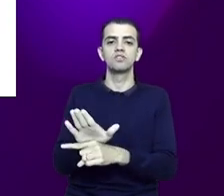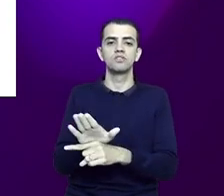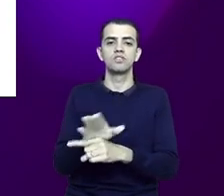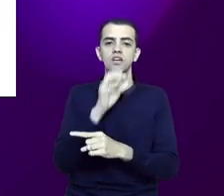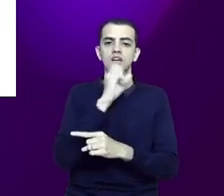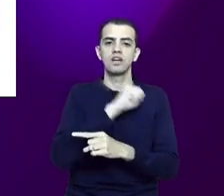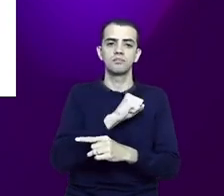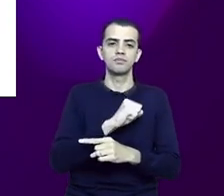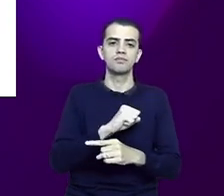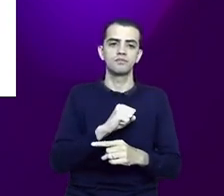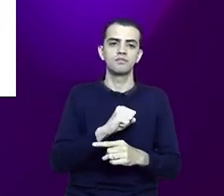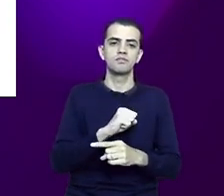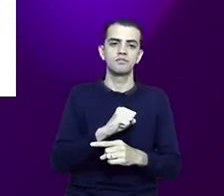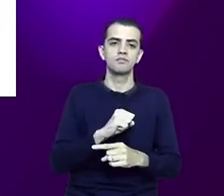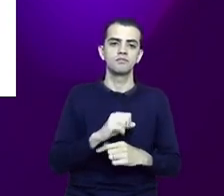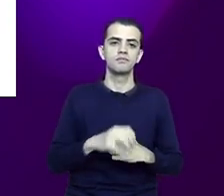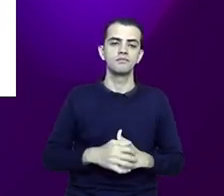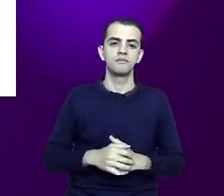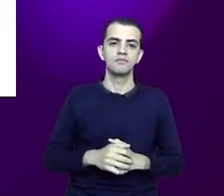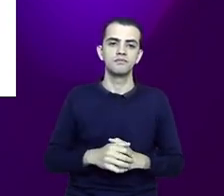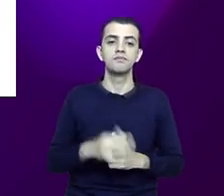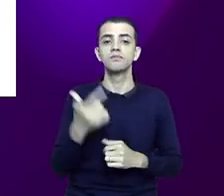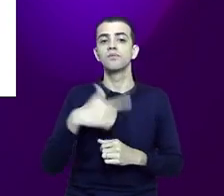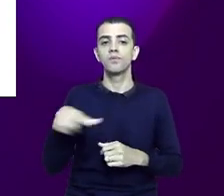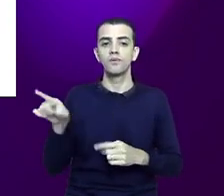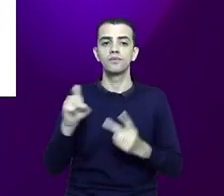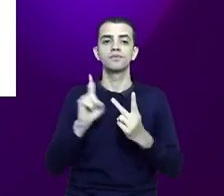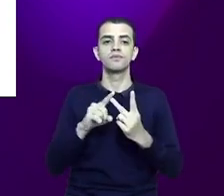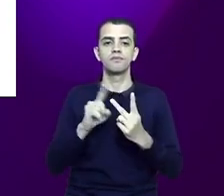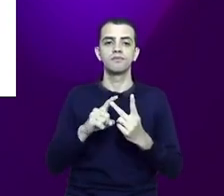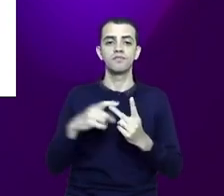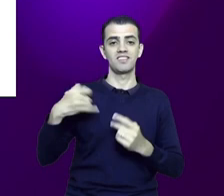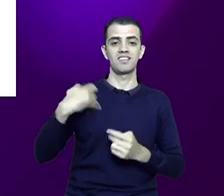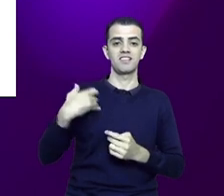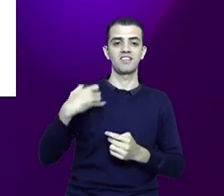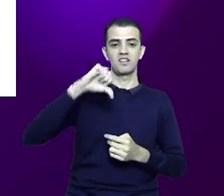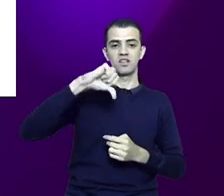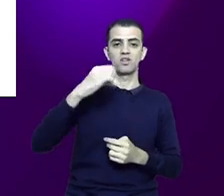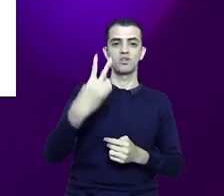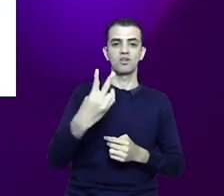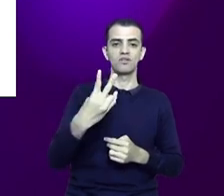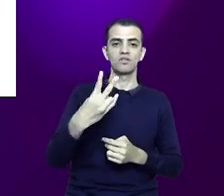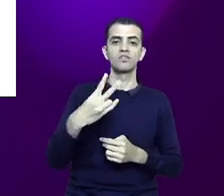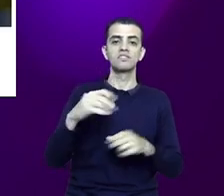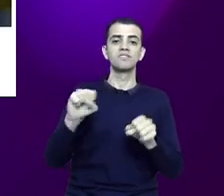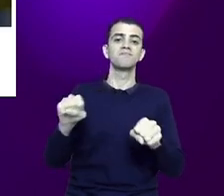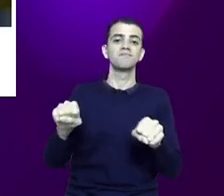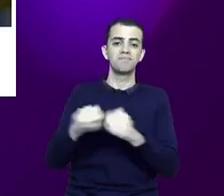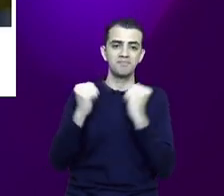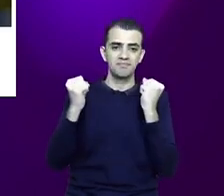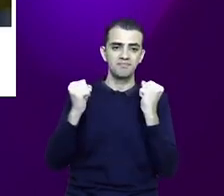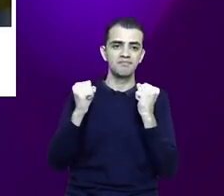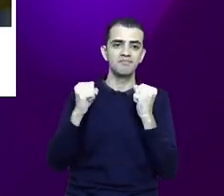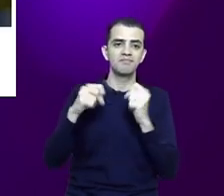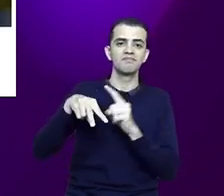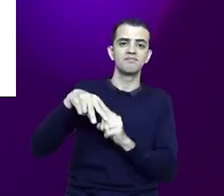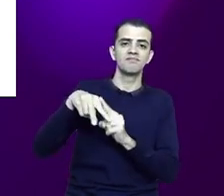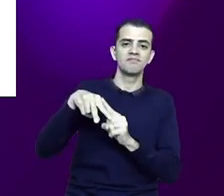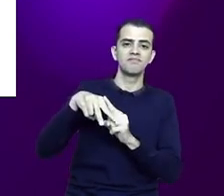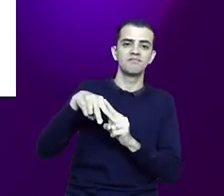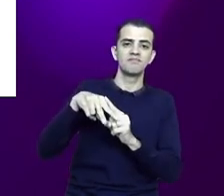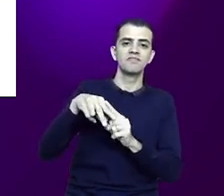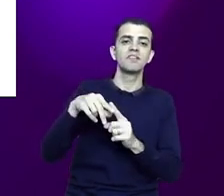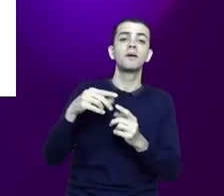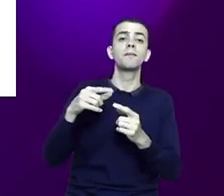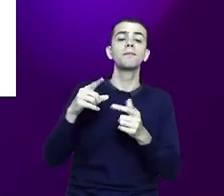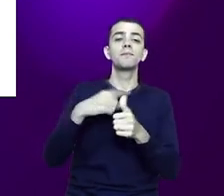dos parafusos, sem dúvida nenhuma. Mais um caso, paciente de 92 anos, dessa vez ela tem uma fratura periprotética no acetábulo. Aqui a gente primeiro ficou em